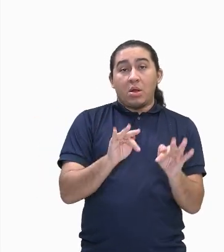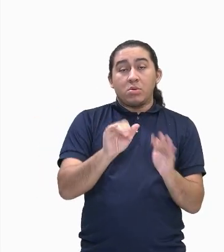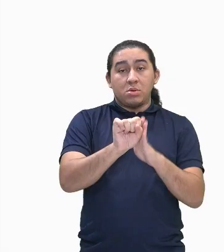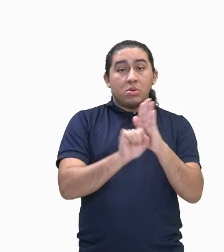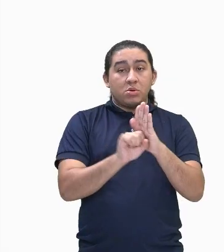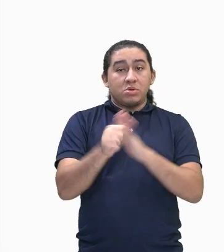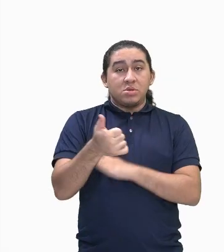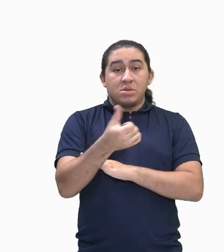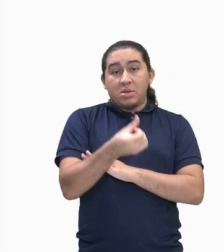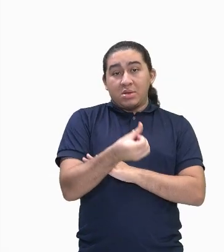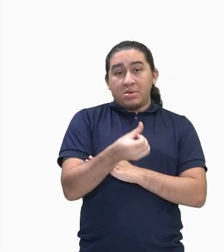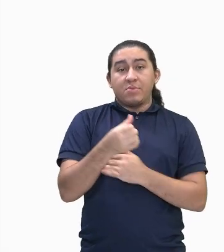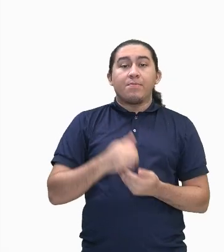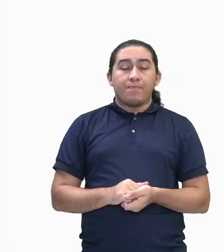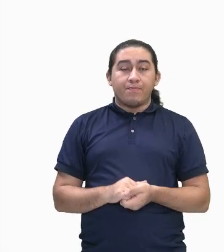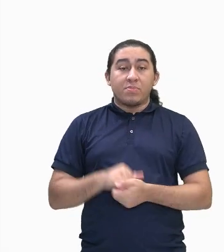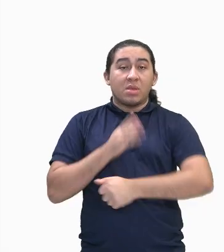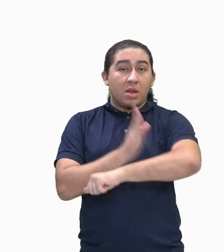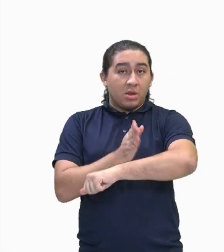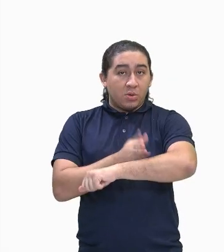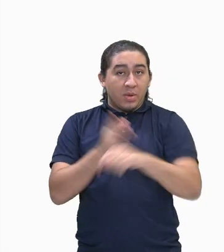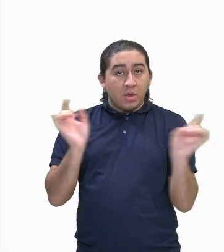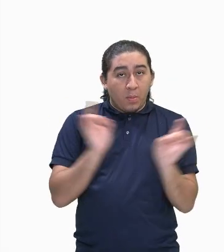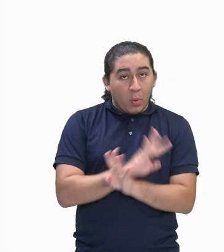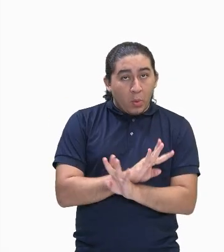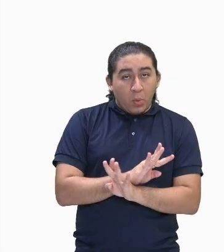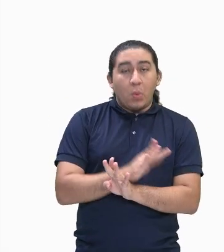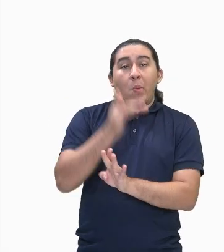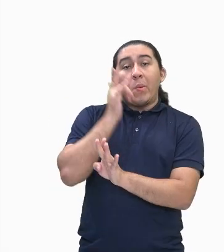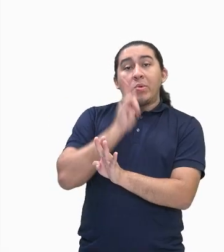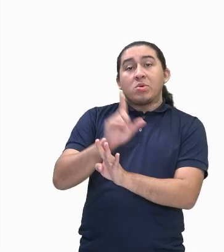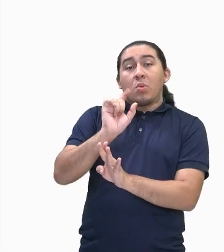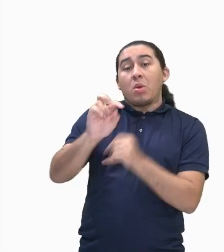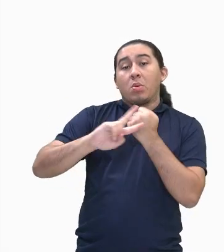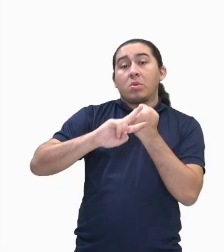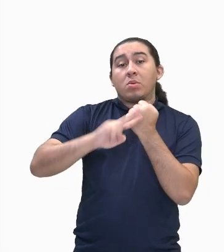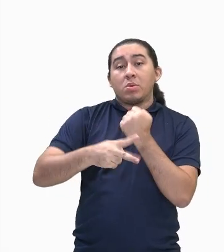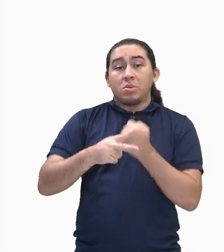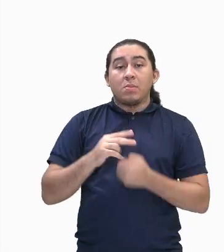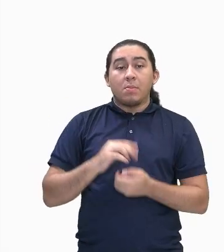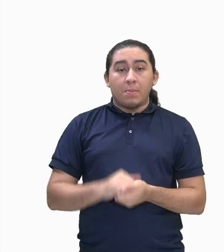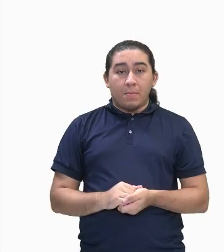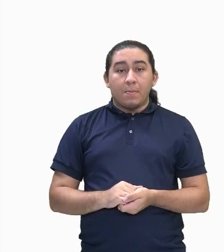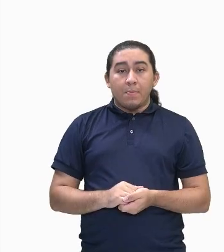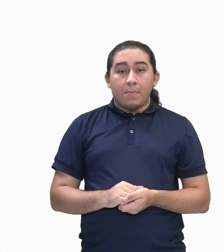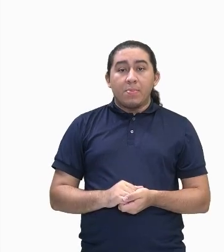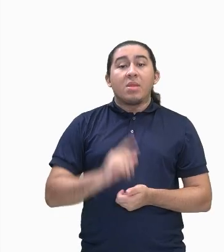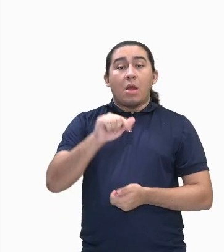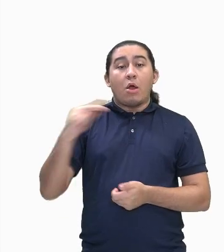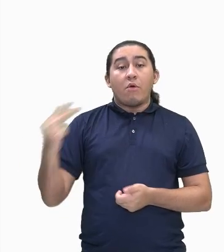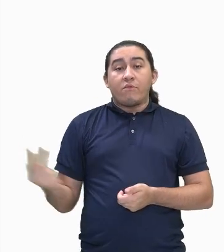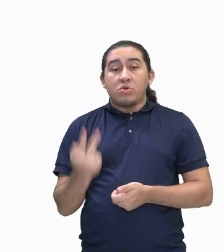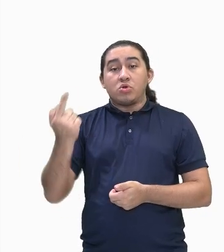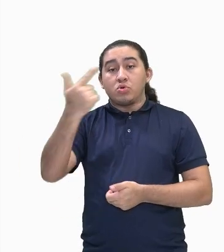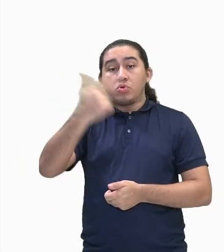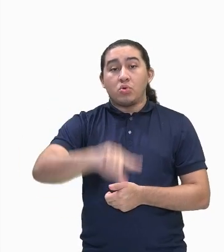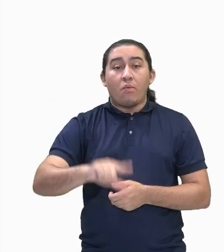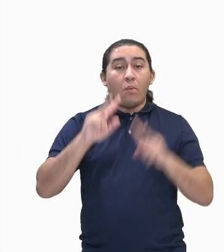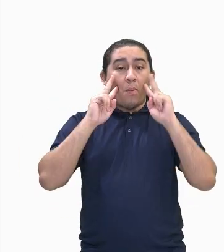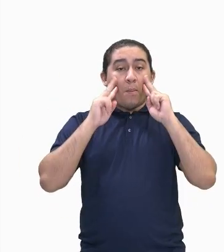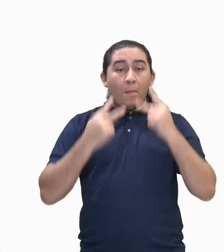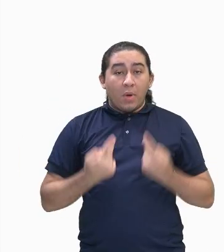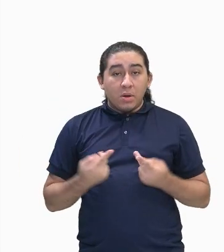da Idade Média, a grande conquista foi a valorização do homem e